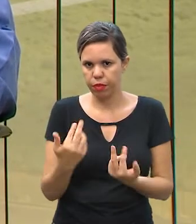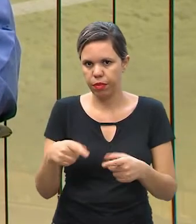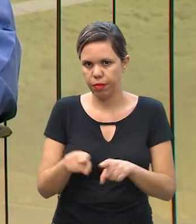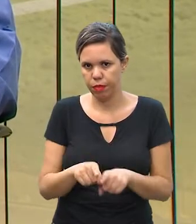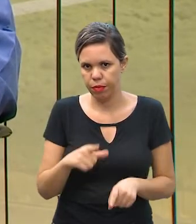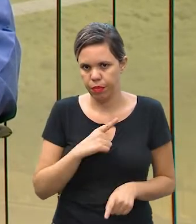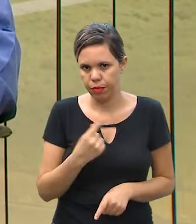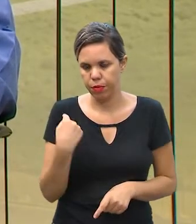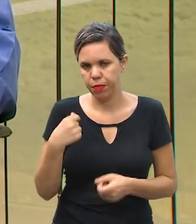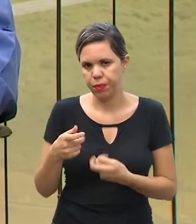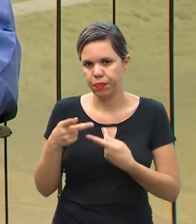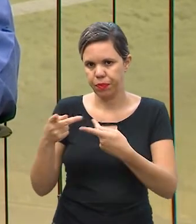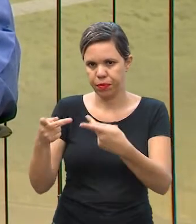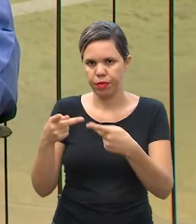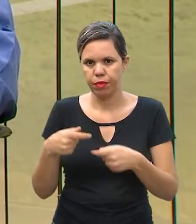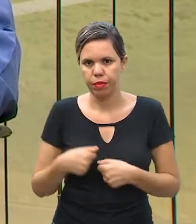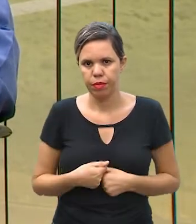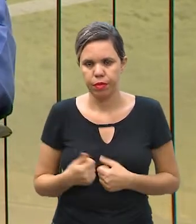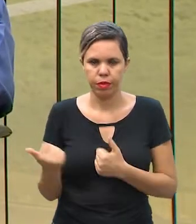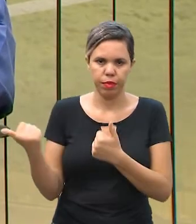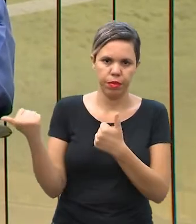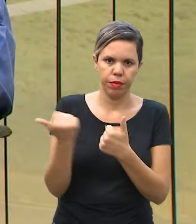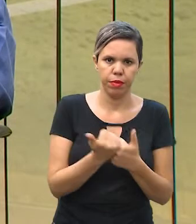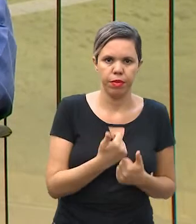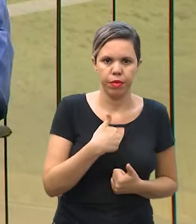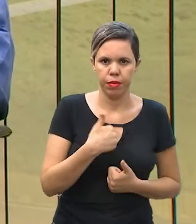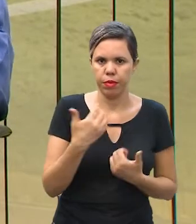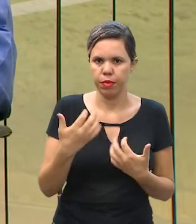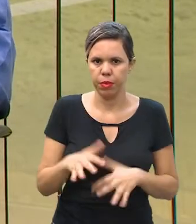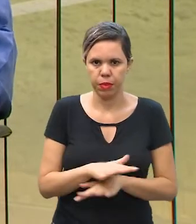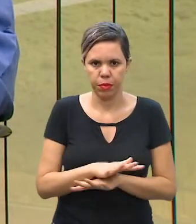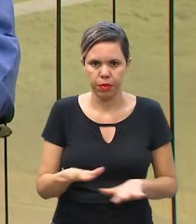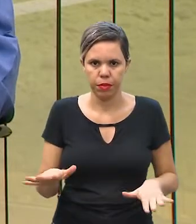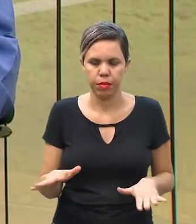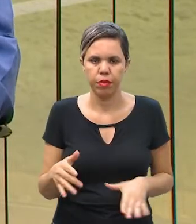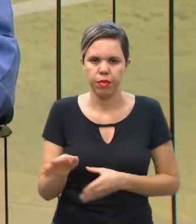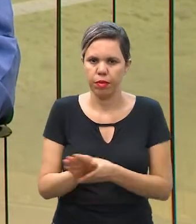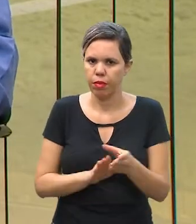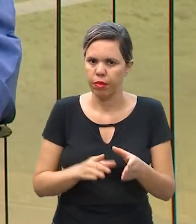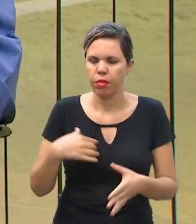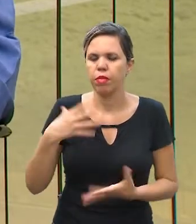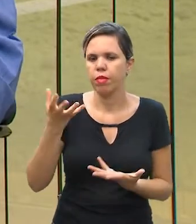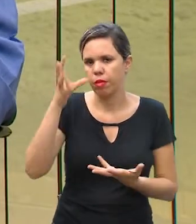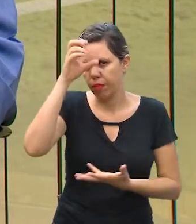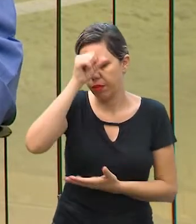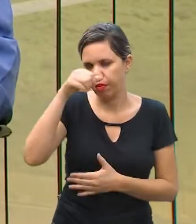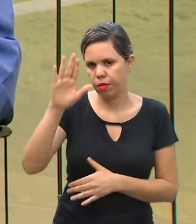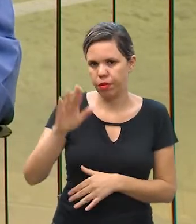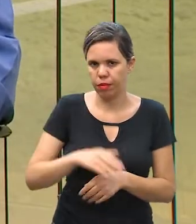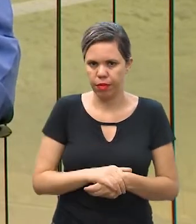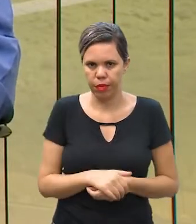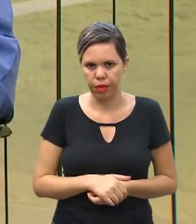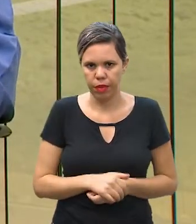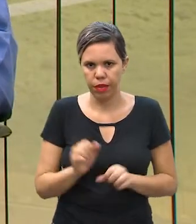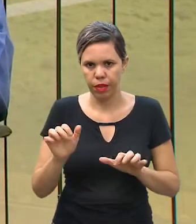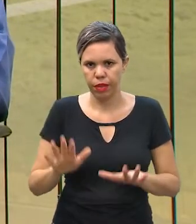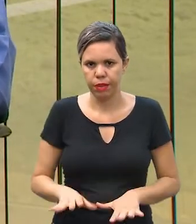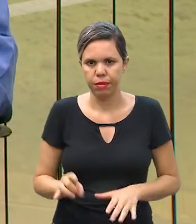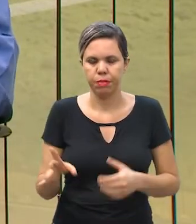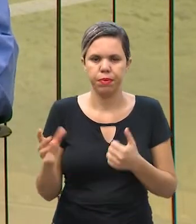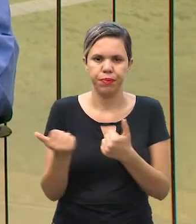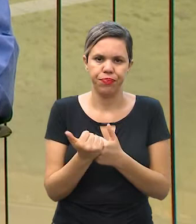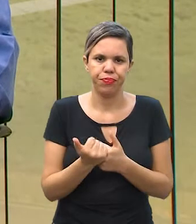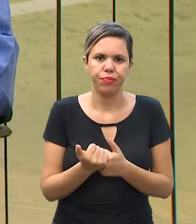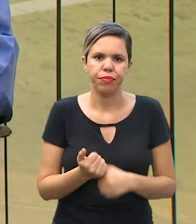Saúde. E eu fui convidado, fiquei como suplente, eu falei, olha, eu não quero ser conselheiro, eu quero aprender um pouco mais, então vou ficar